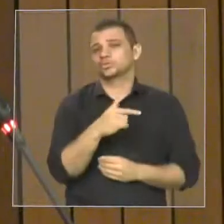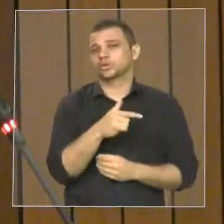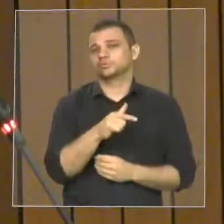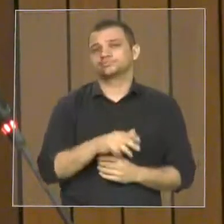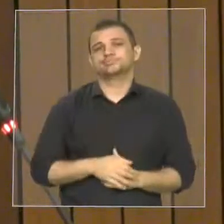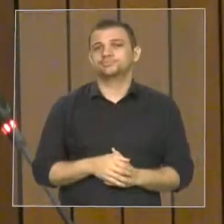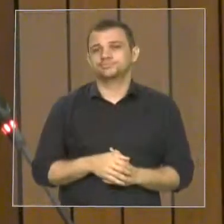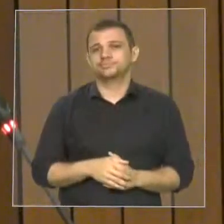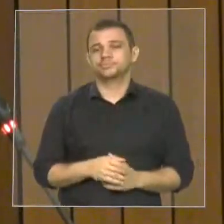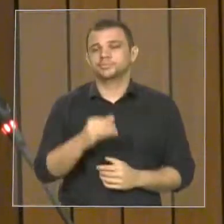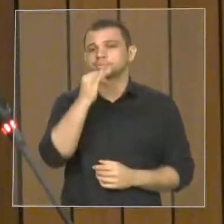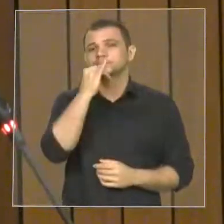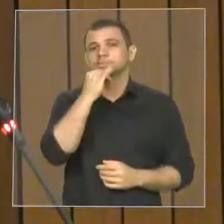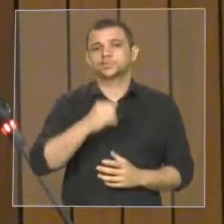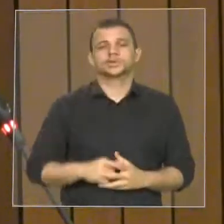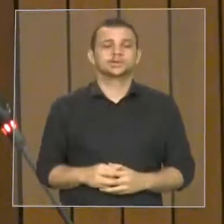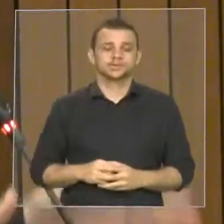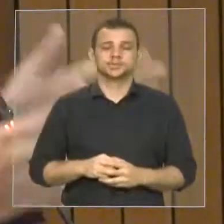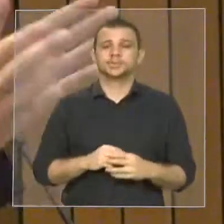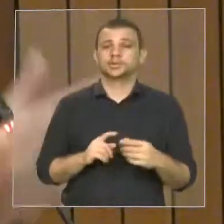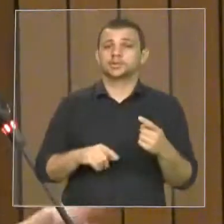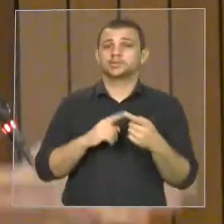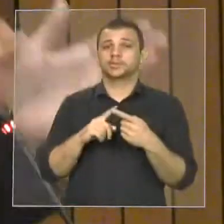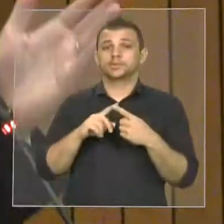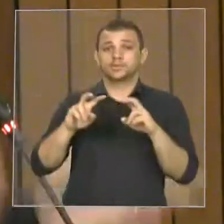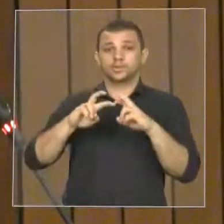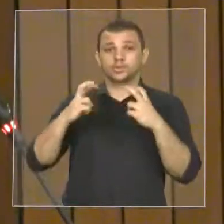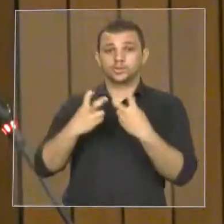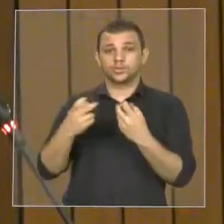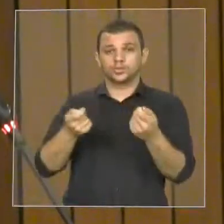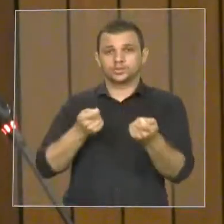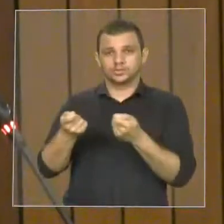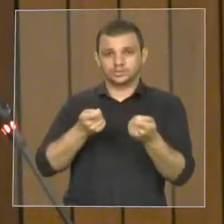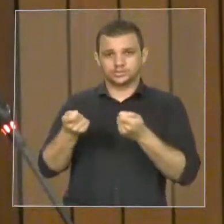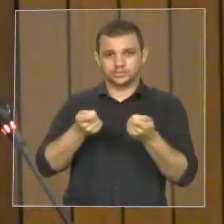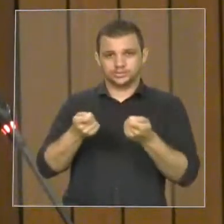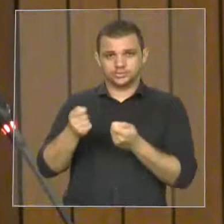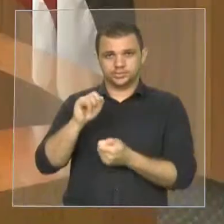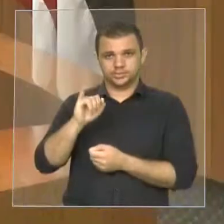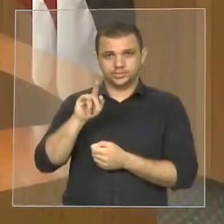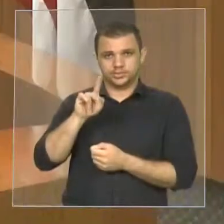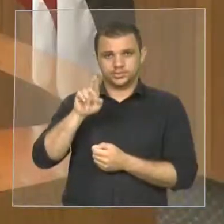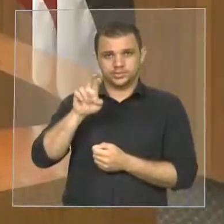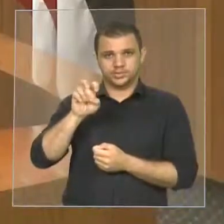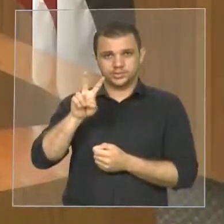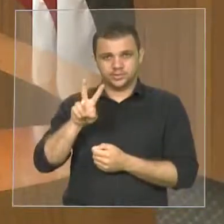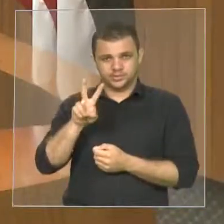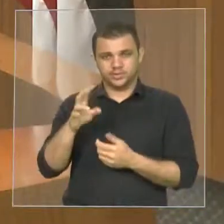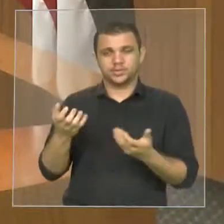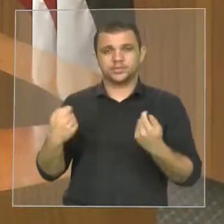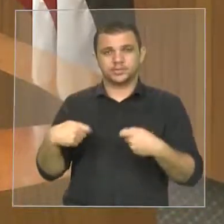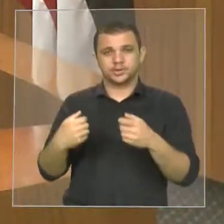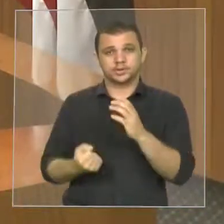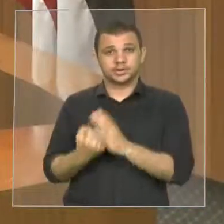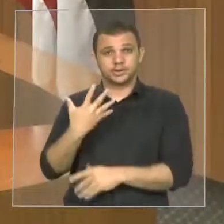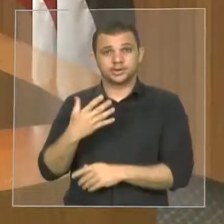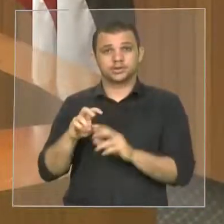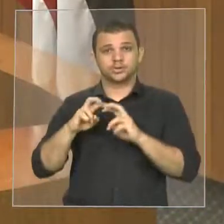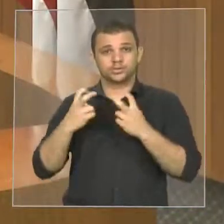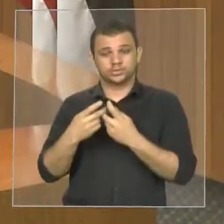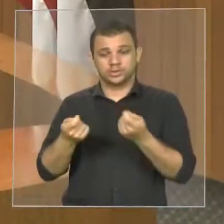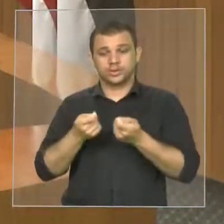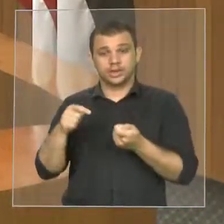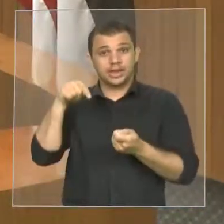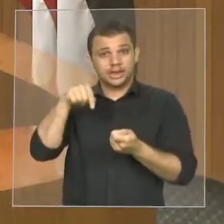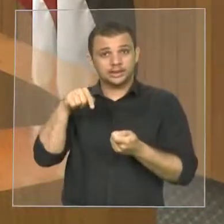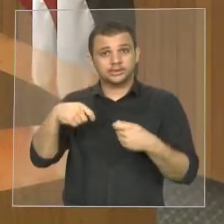aqui. Primeiro, o conselho administrativo que quer ser criado com a criação do IPREV, ele tem que ser um conselho do